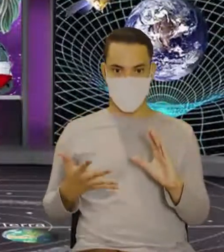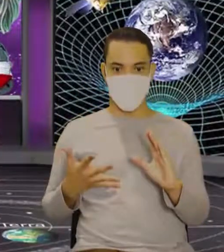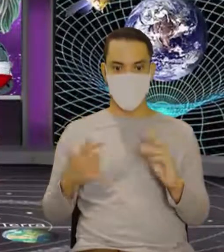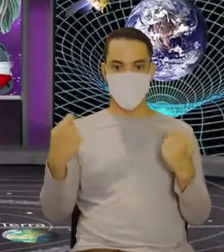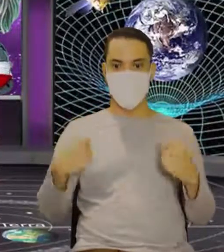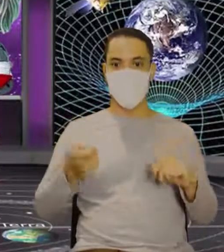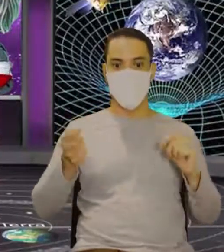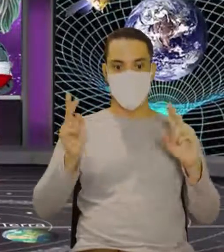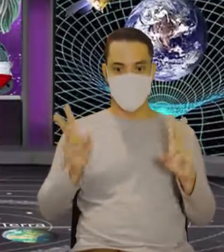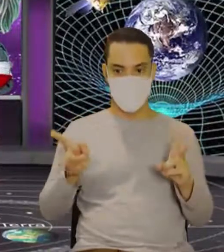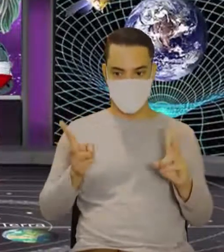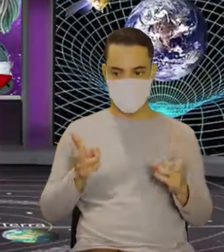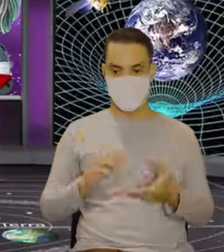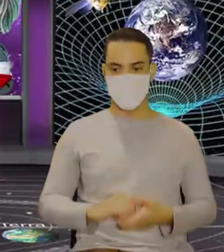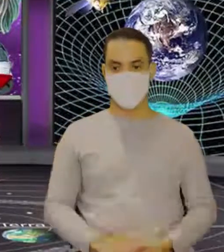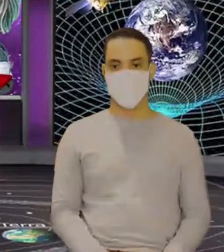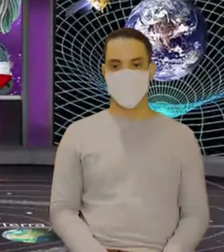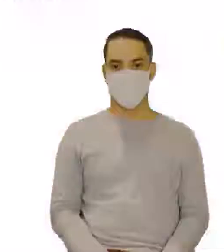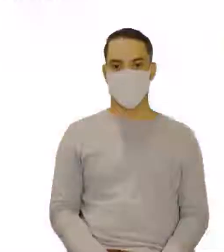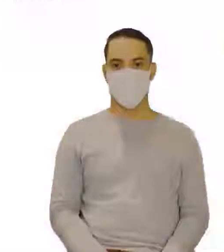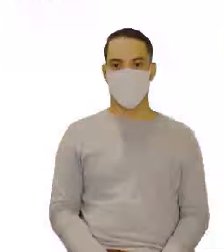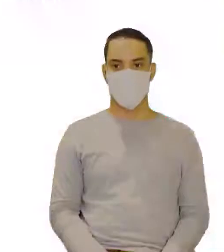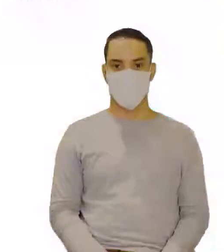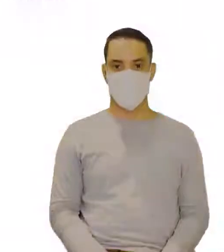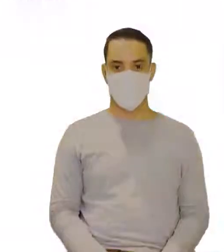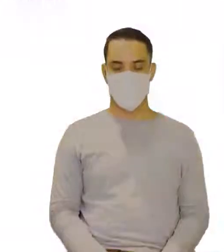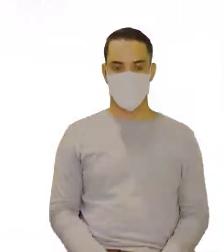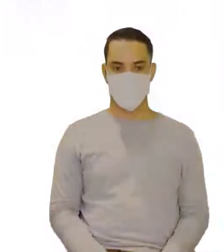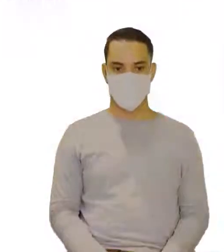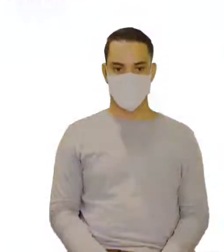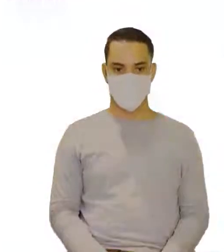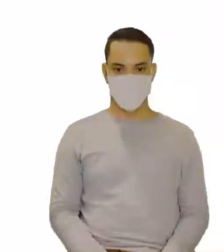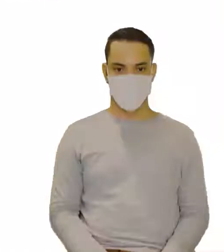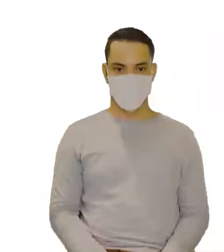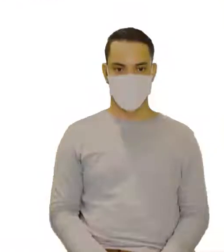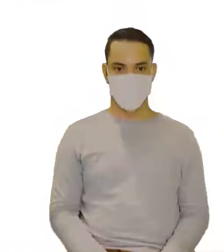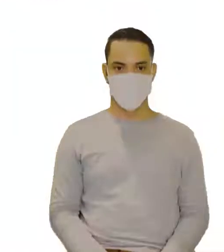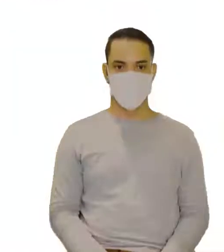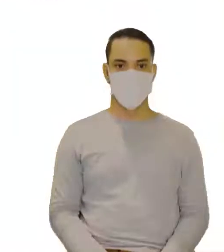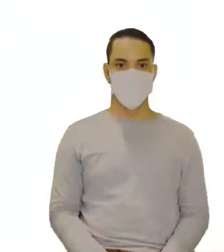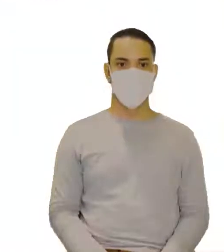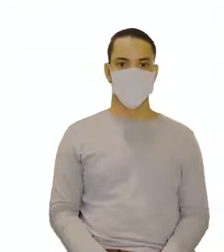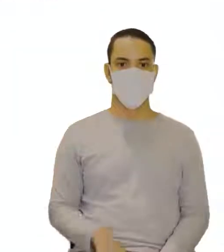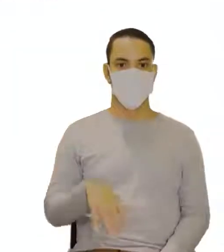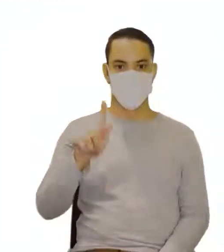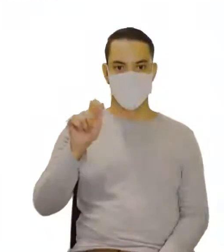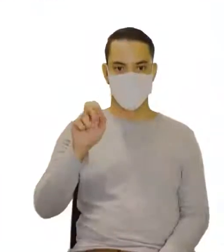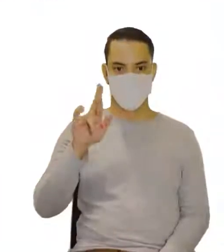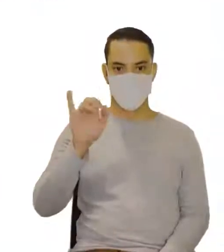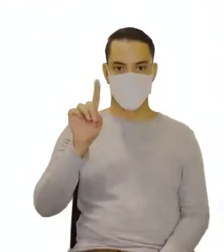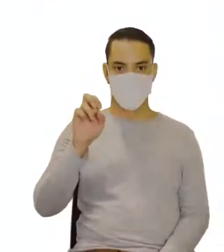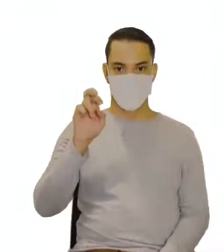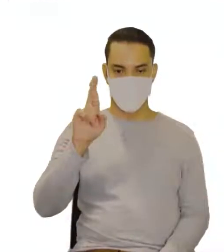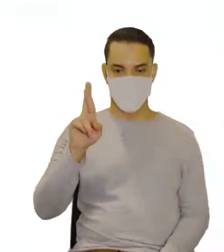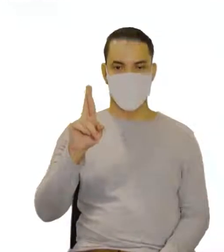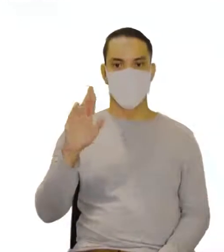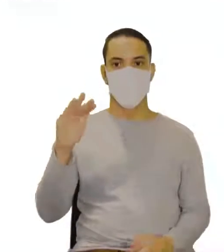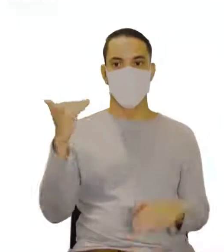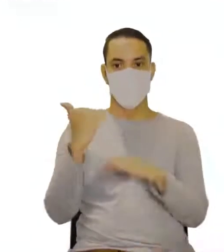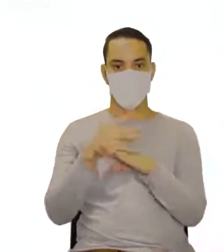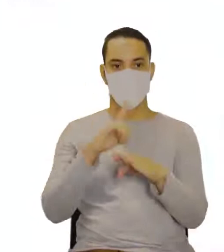continua a mesma, ok? Vamos ver mais o que nós temos ali, pessoal. Olha só. O gerador equivalente terá uma